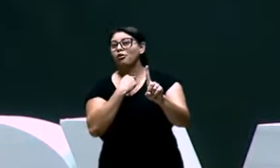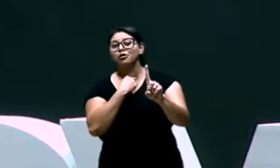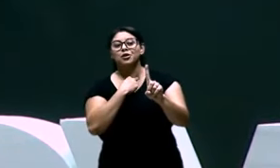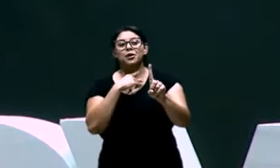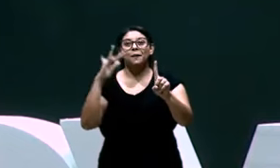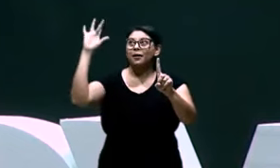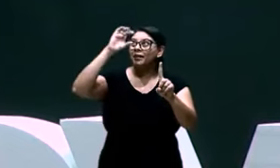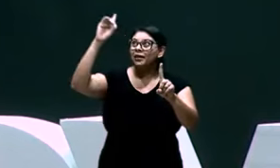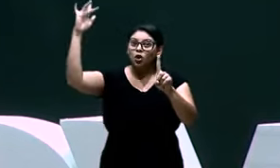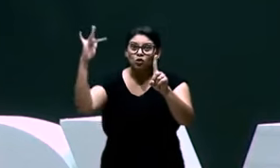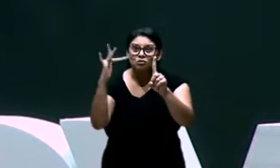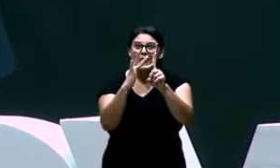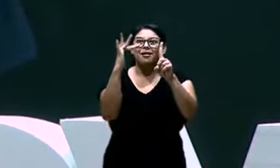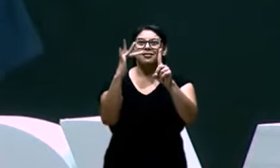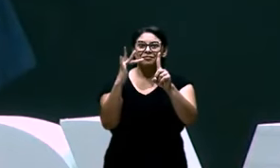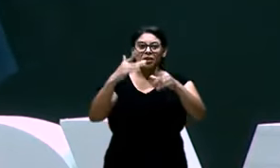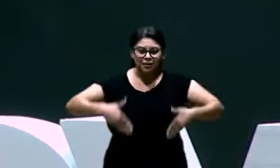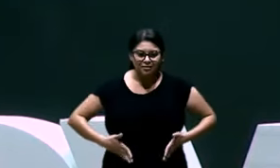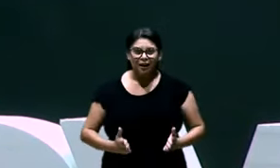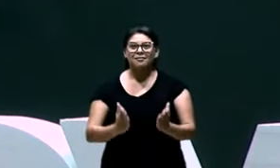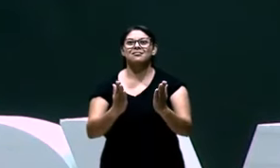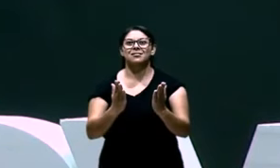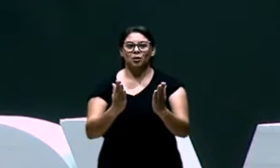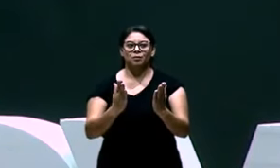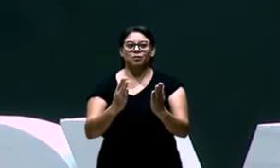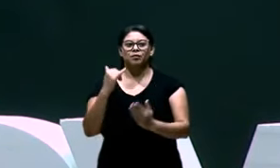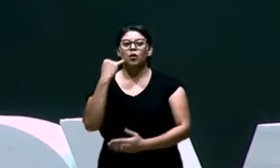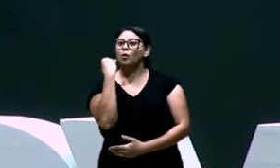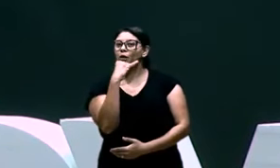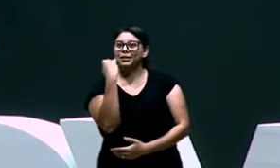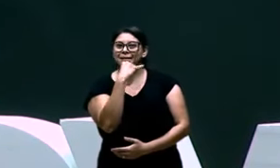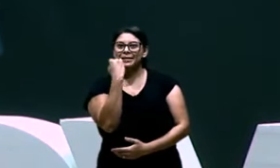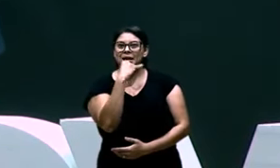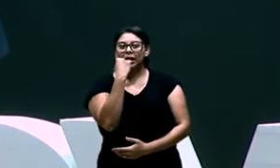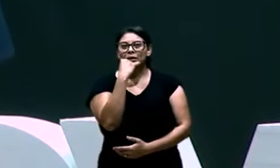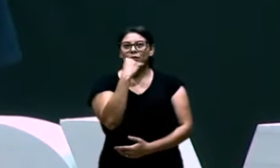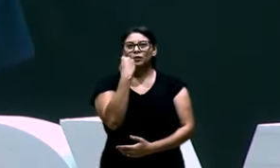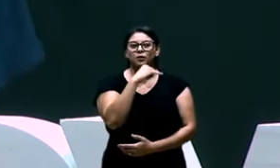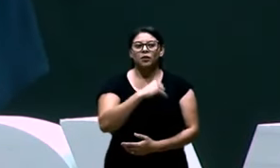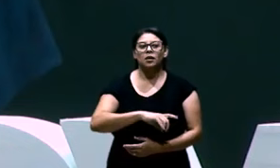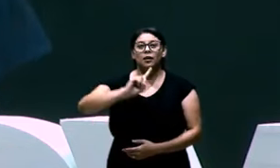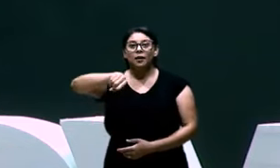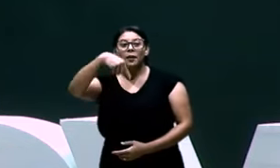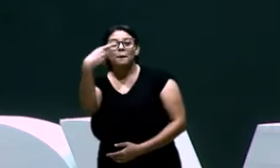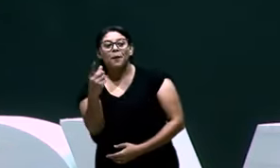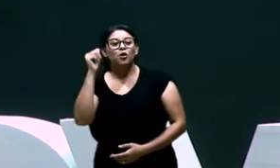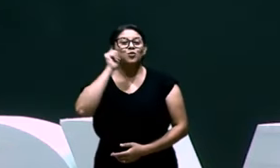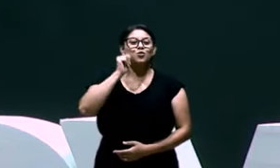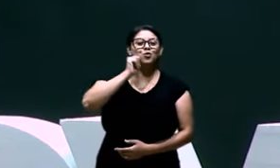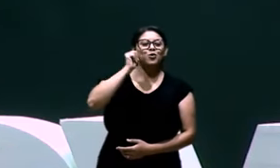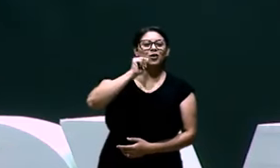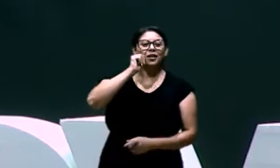de Isaac, nasceu Jacó. Quando ele precisava de um avivamento em Israel, do ventre estéril de Ana, esposa de Eucana, nasceu